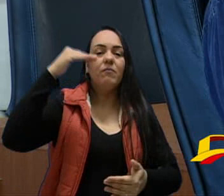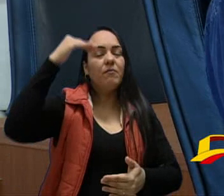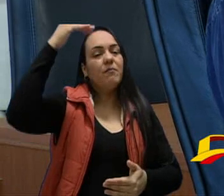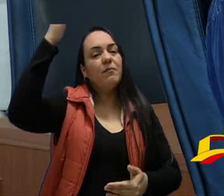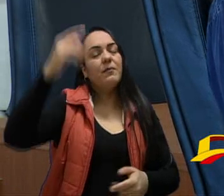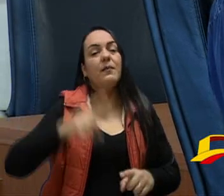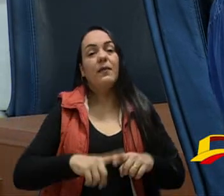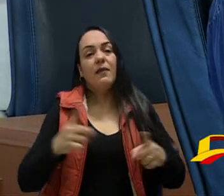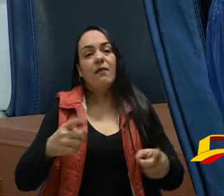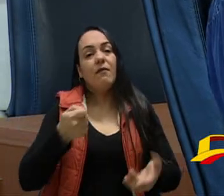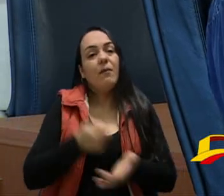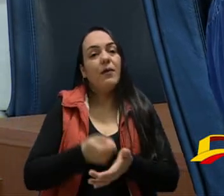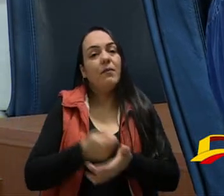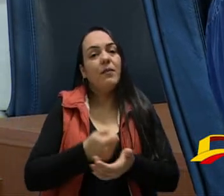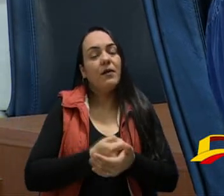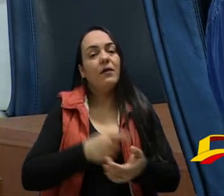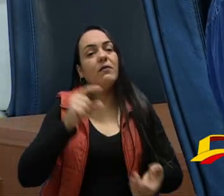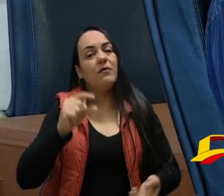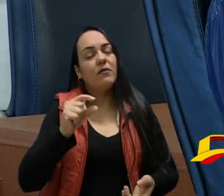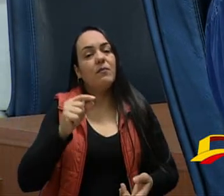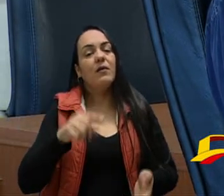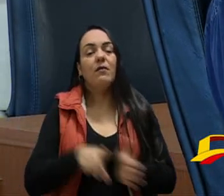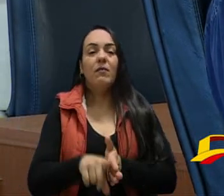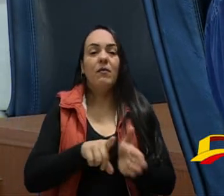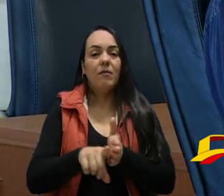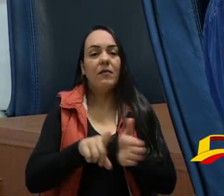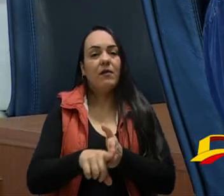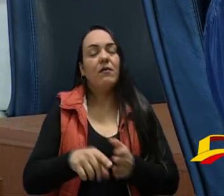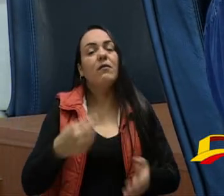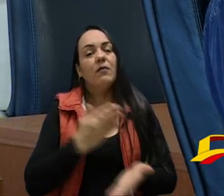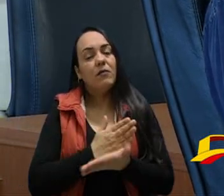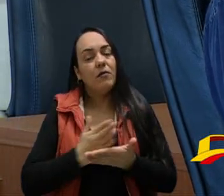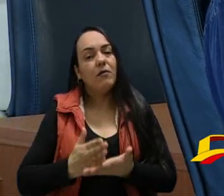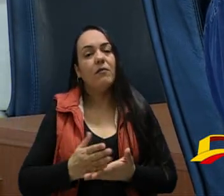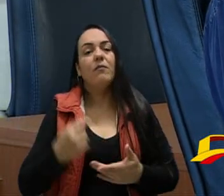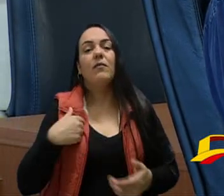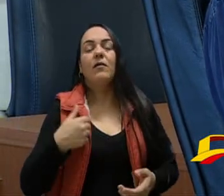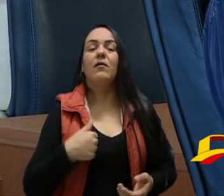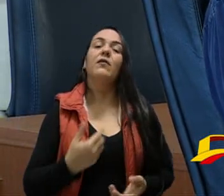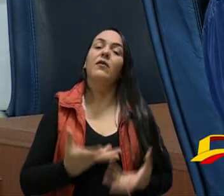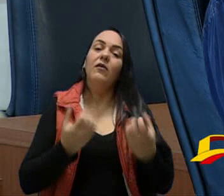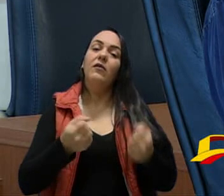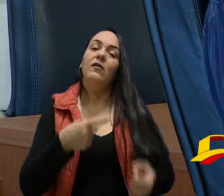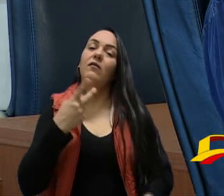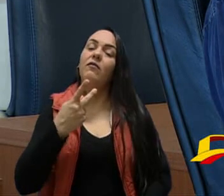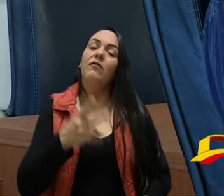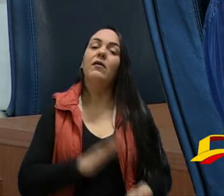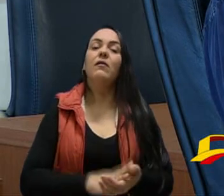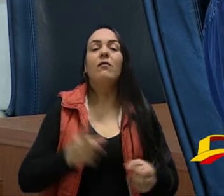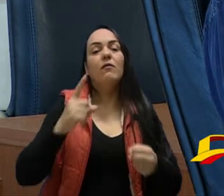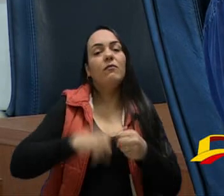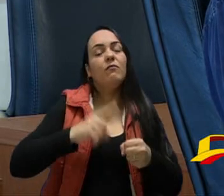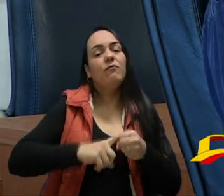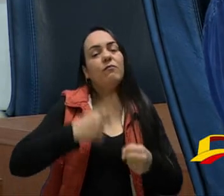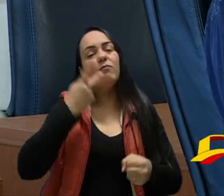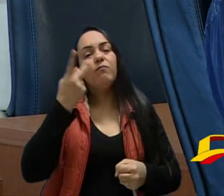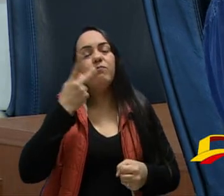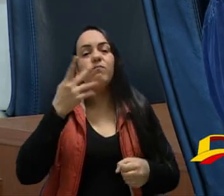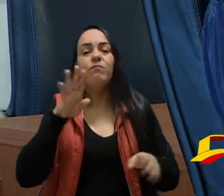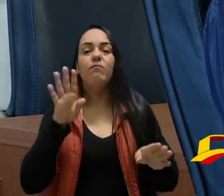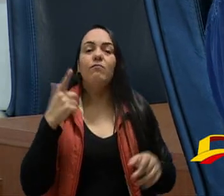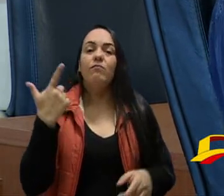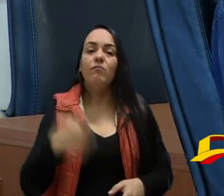até uma terceira era essa minha pergunta em princípio com relação a isso vou voltar a falar novamente